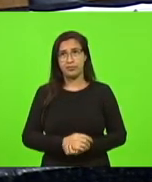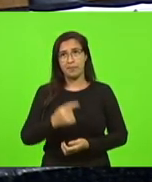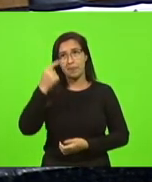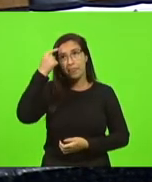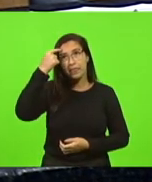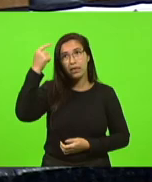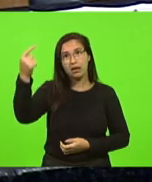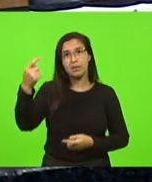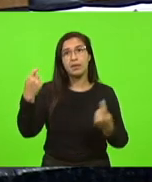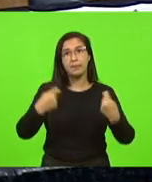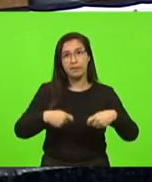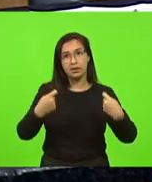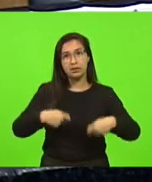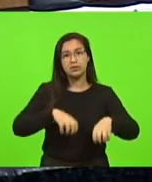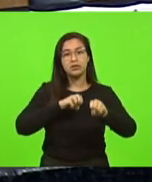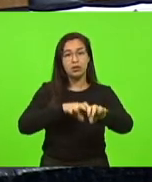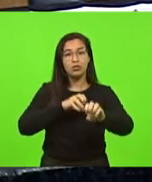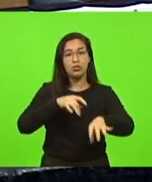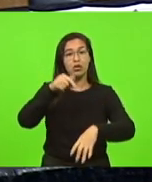ter educação aqui dentro.